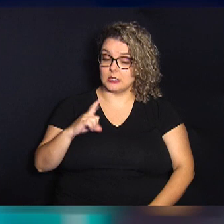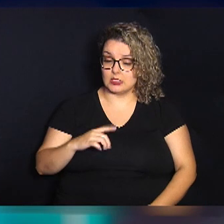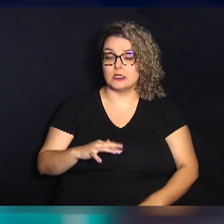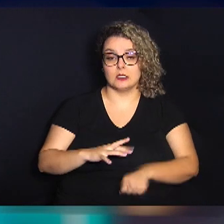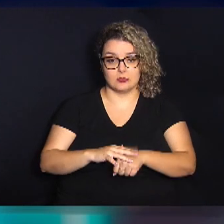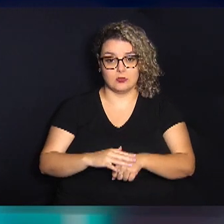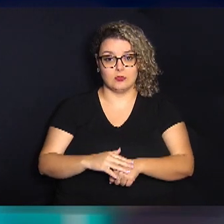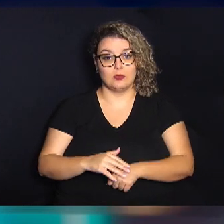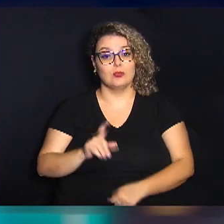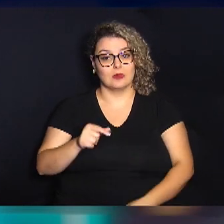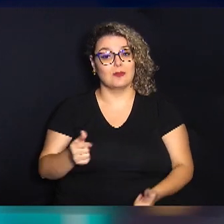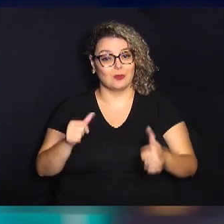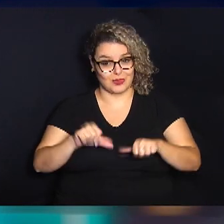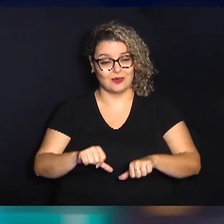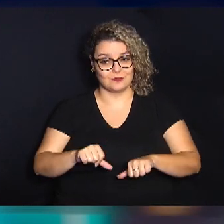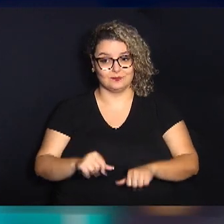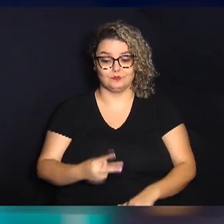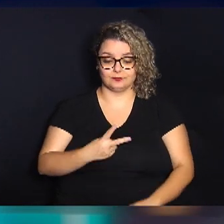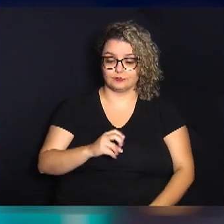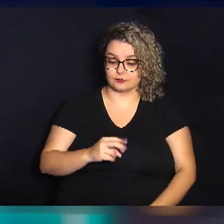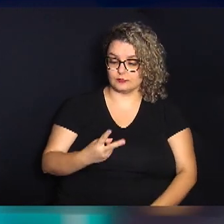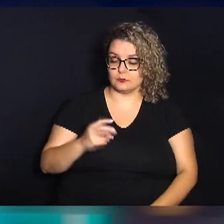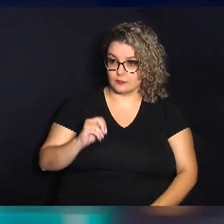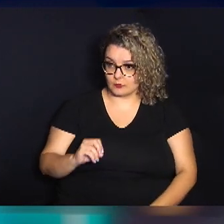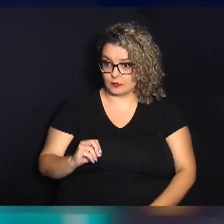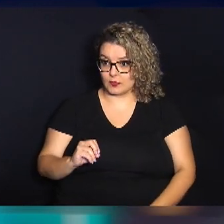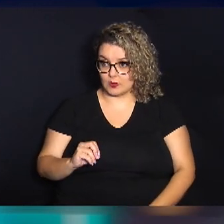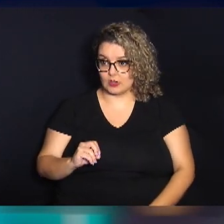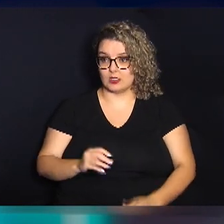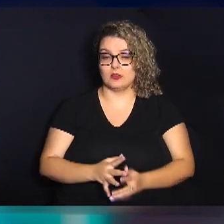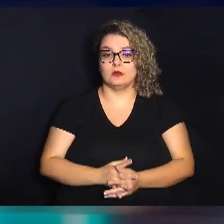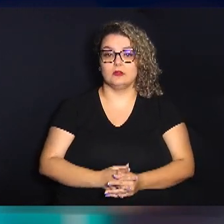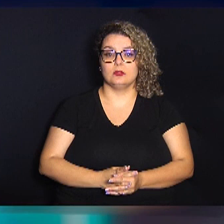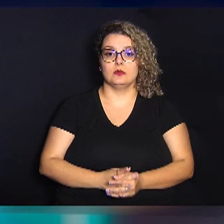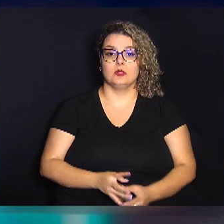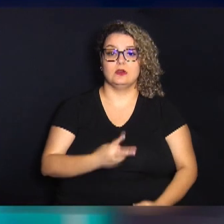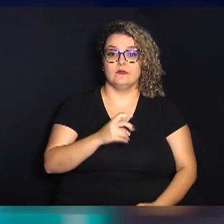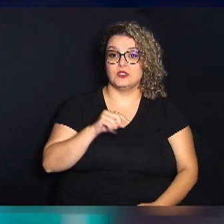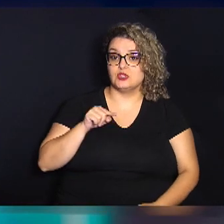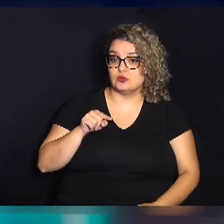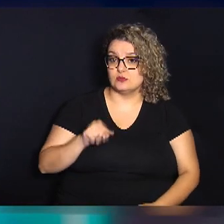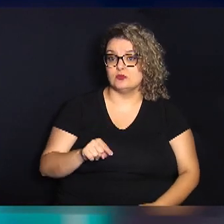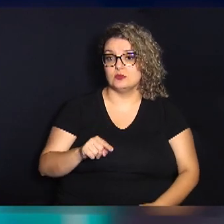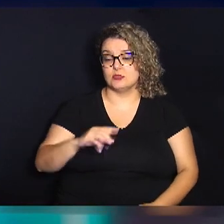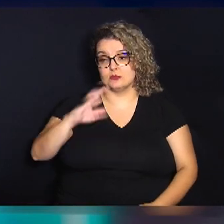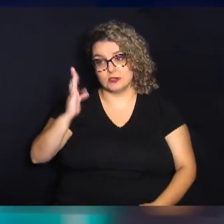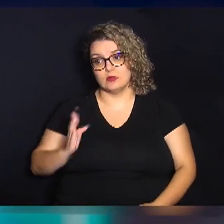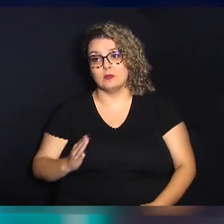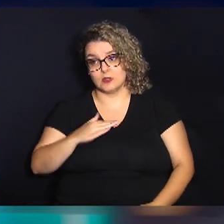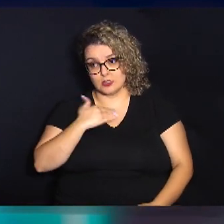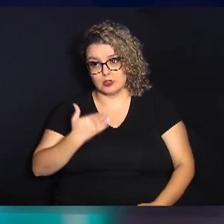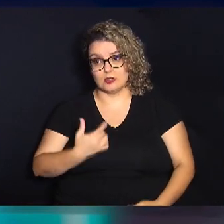o que é pior, em 2020, 20 mil brasileiros morreram de